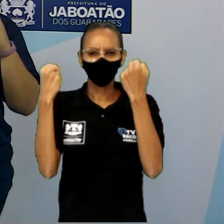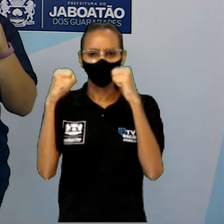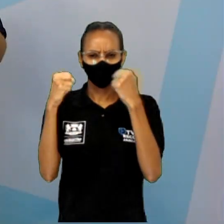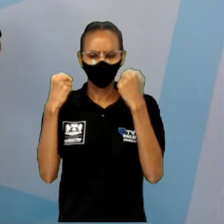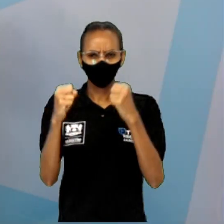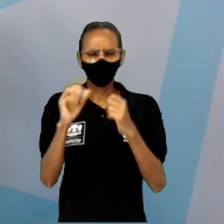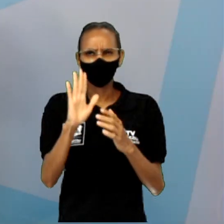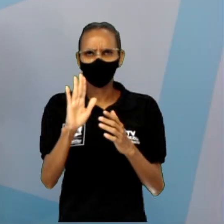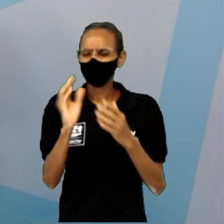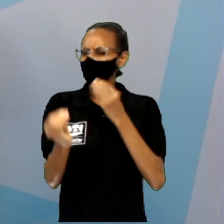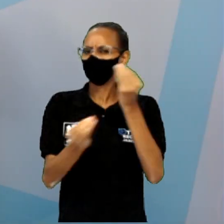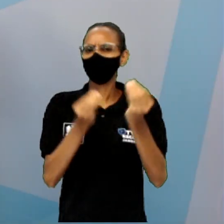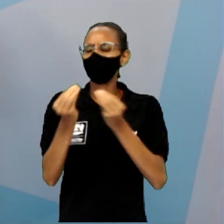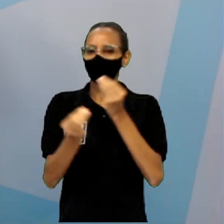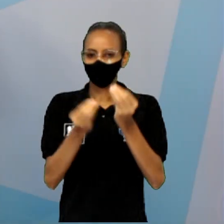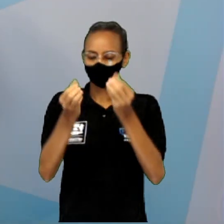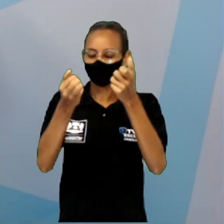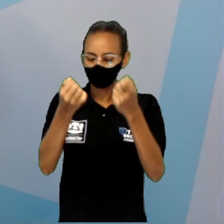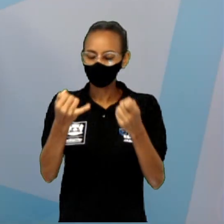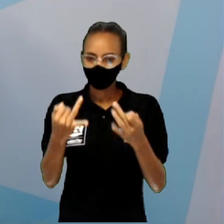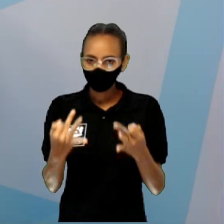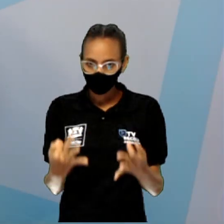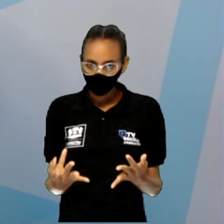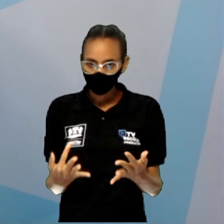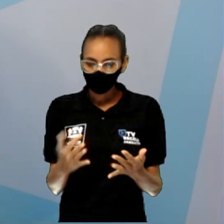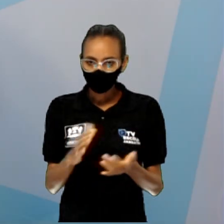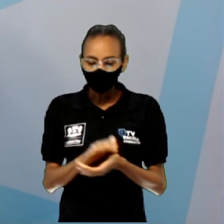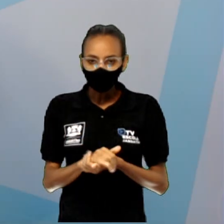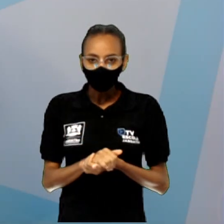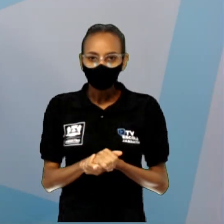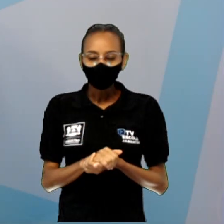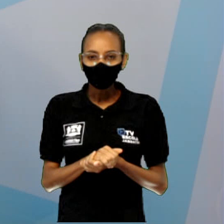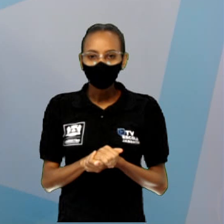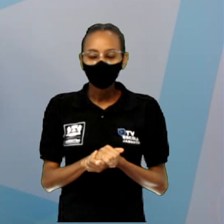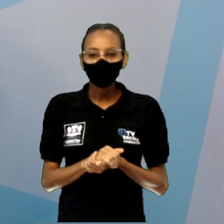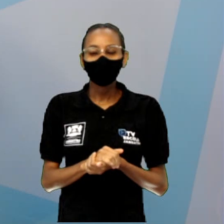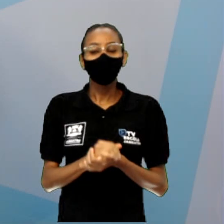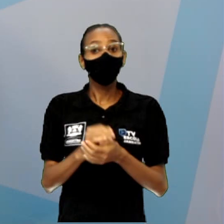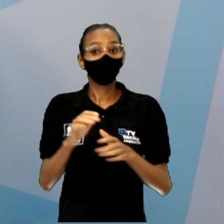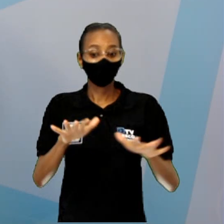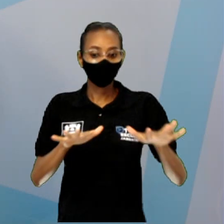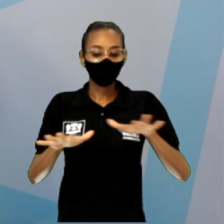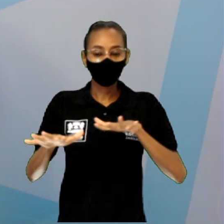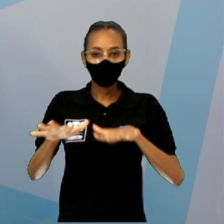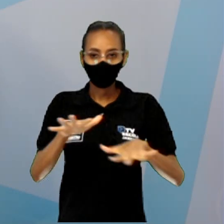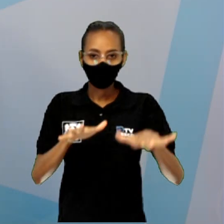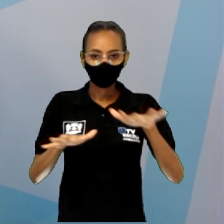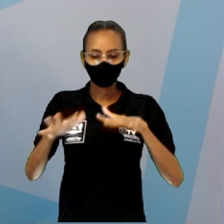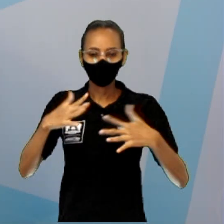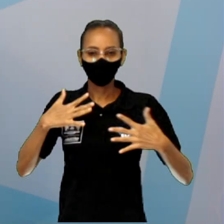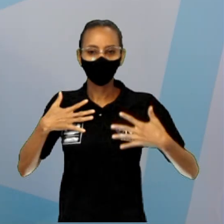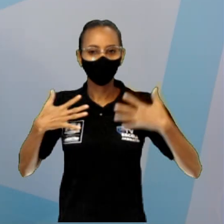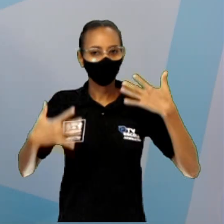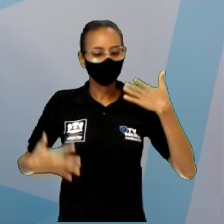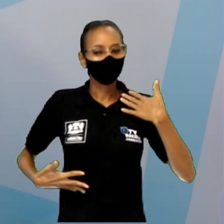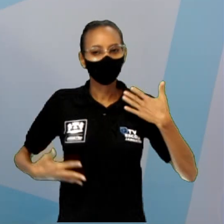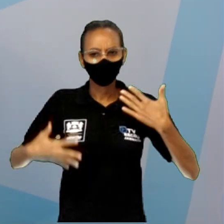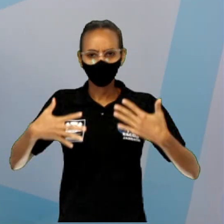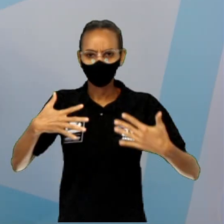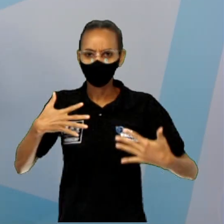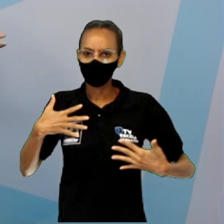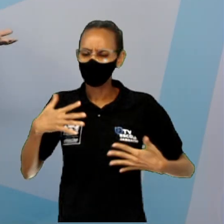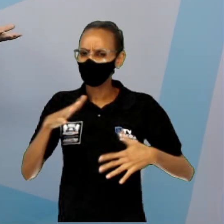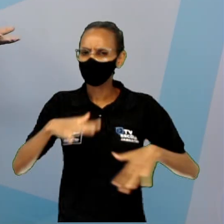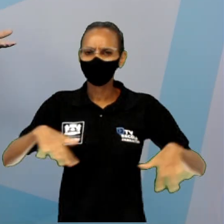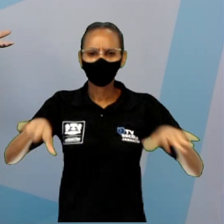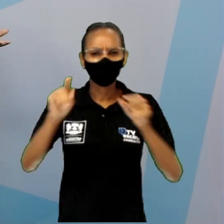lá. A atividade física, nós podemos dizer que é qualquer movimentação corporal que nós fazemos